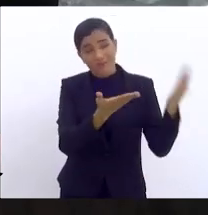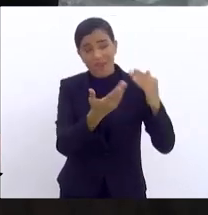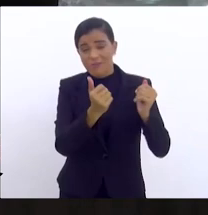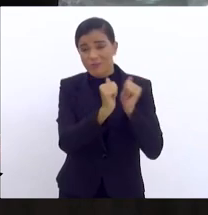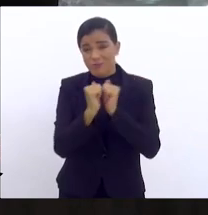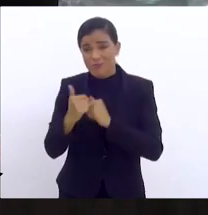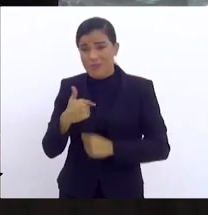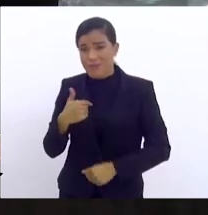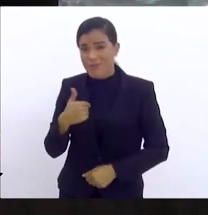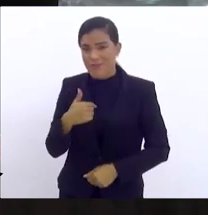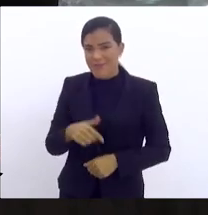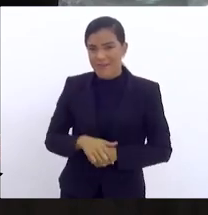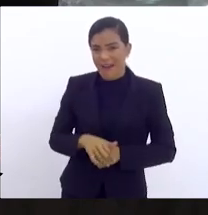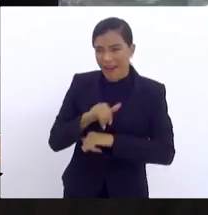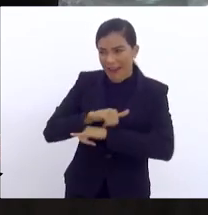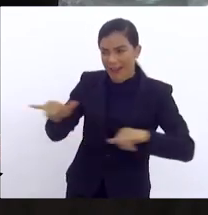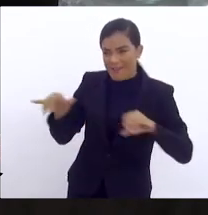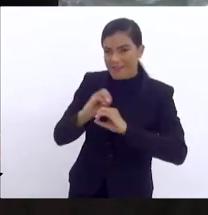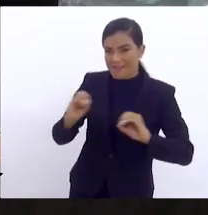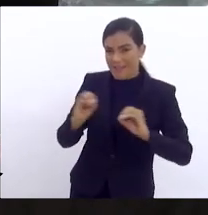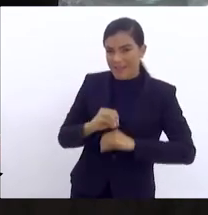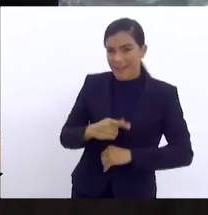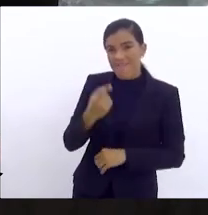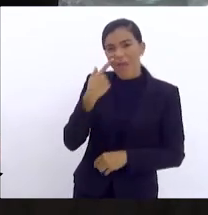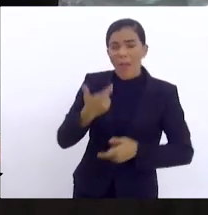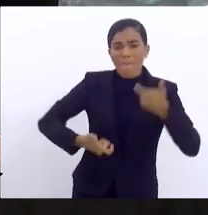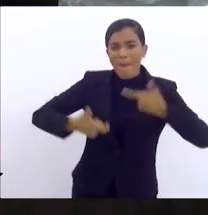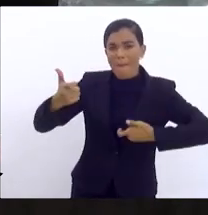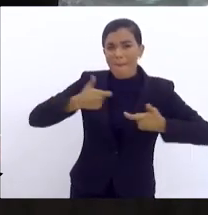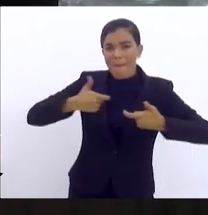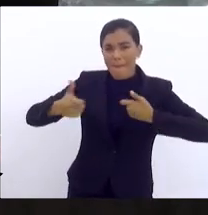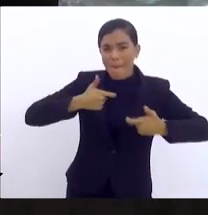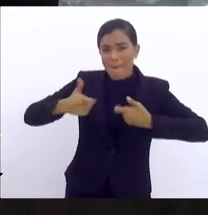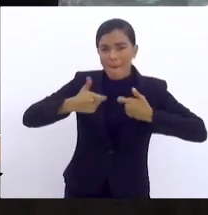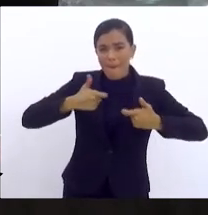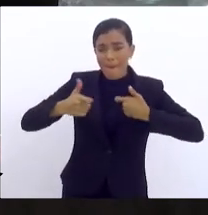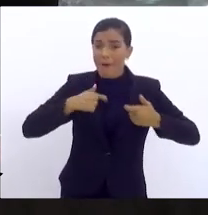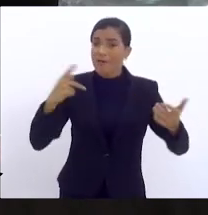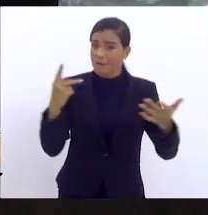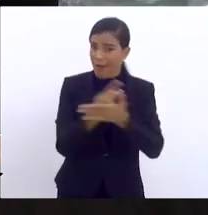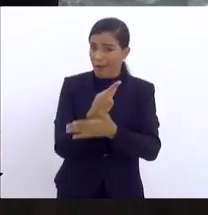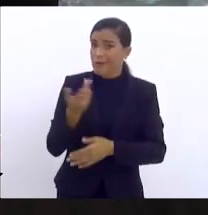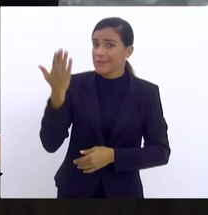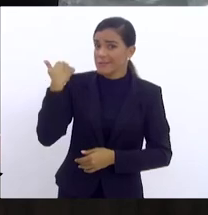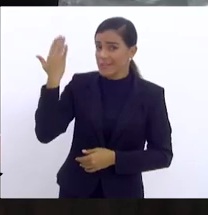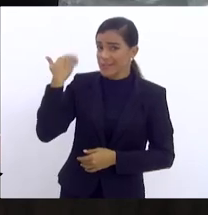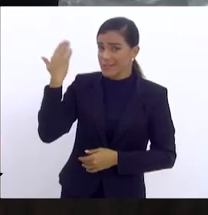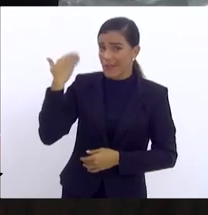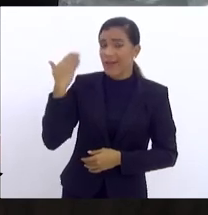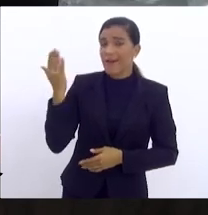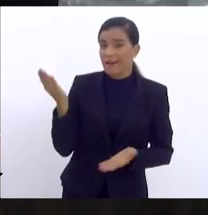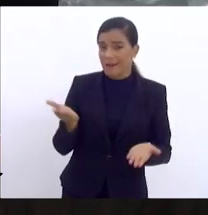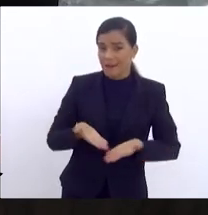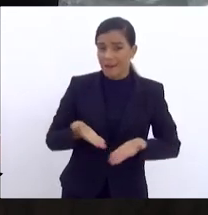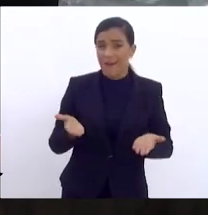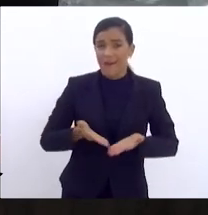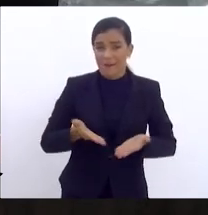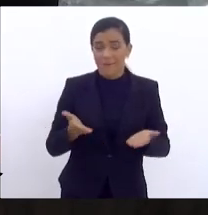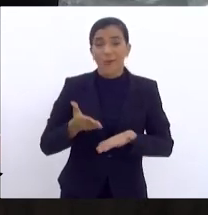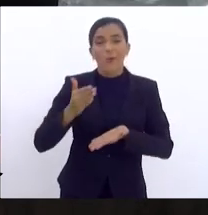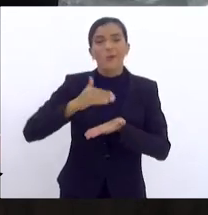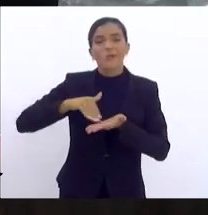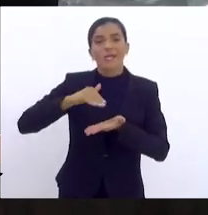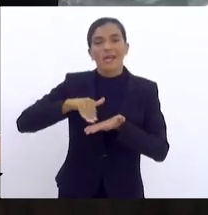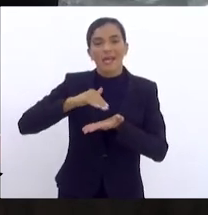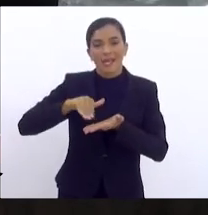sem avisar para ver a bala comendo Como já aconteceu até com com o secretário que hoje